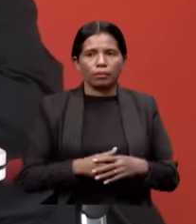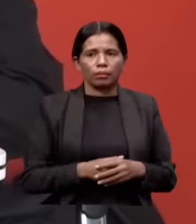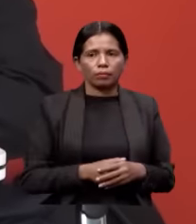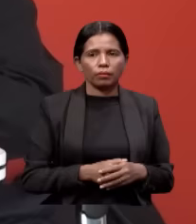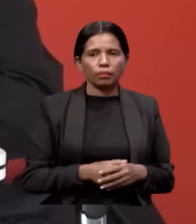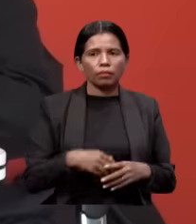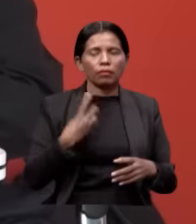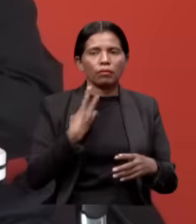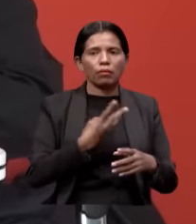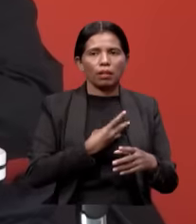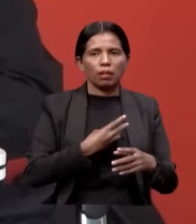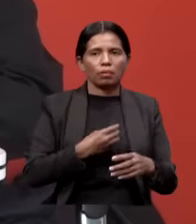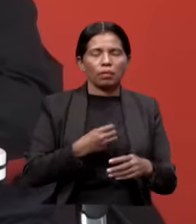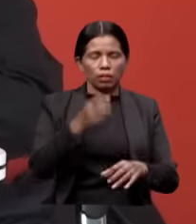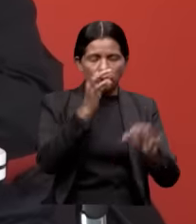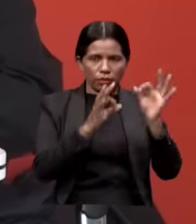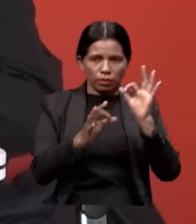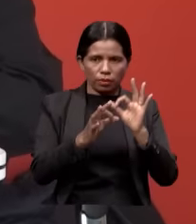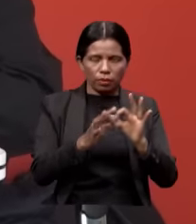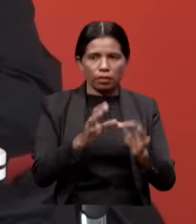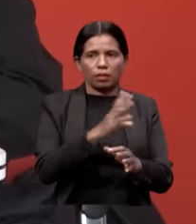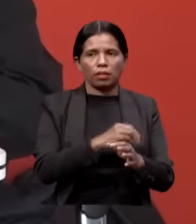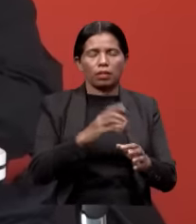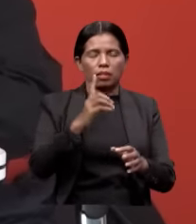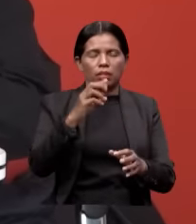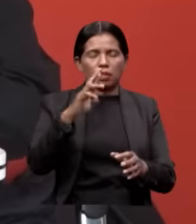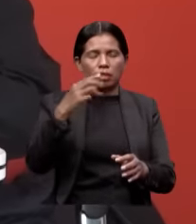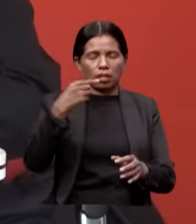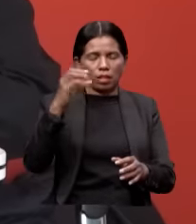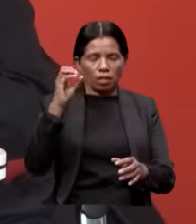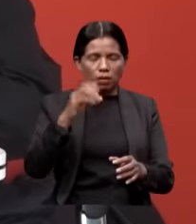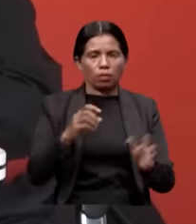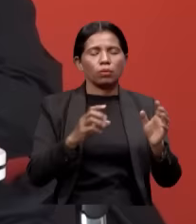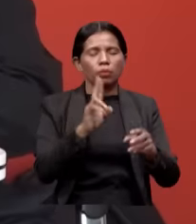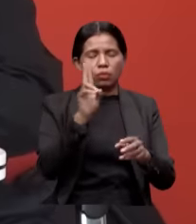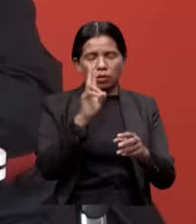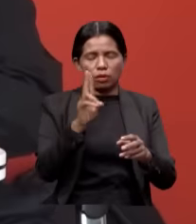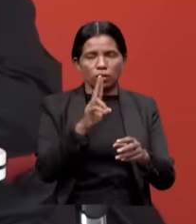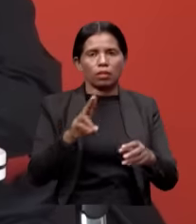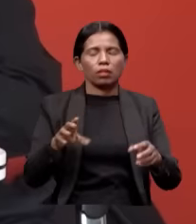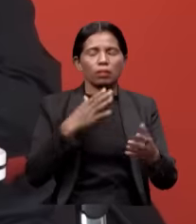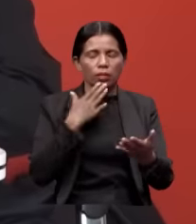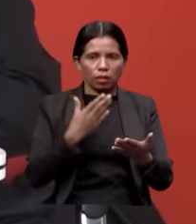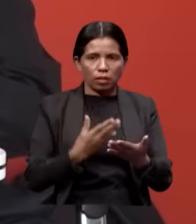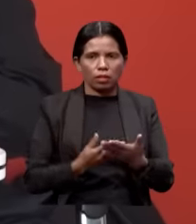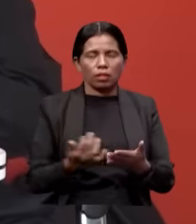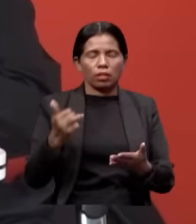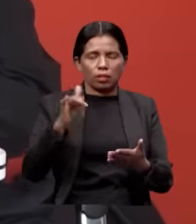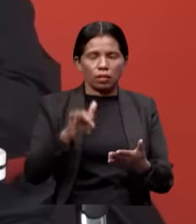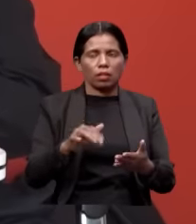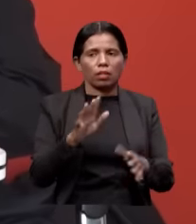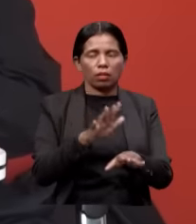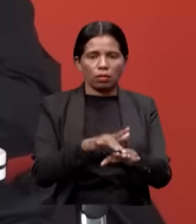ai mos ofiar kata ka Dragon usa sistema de transparência do NII. Dan durante ne sira kona